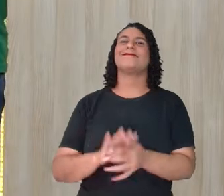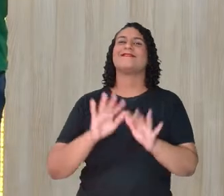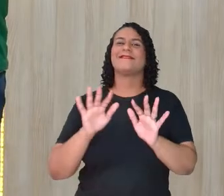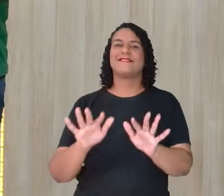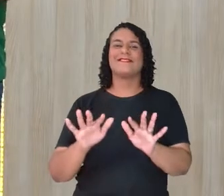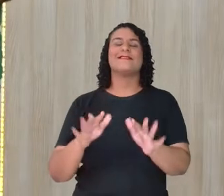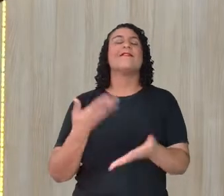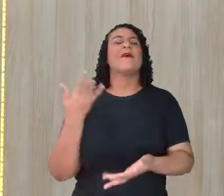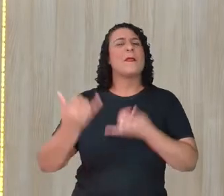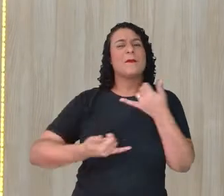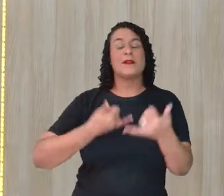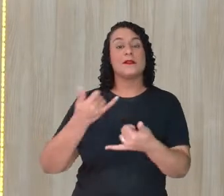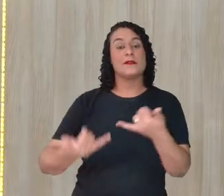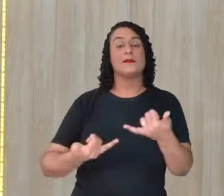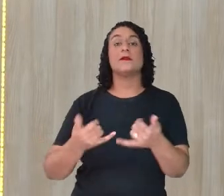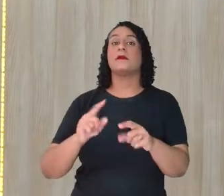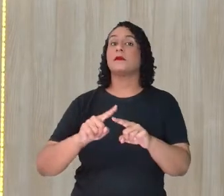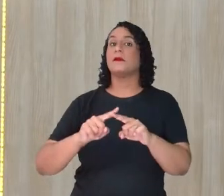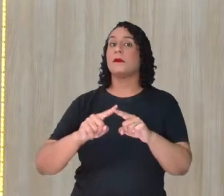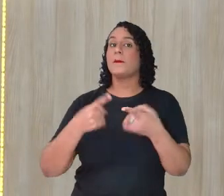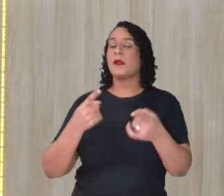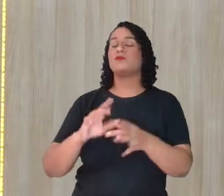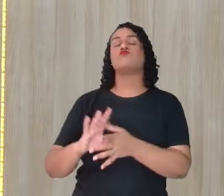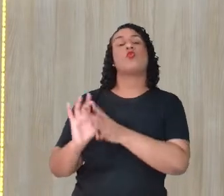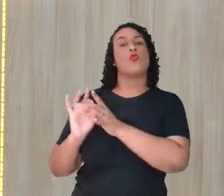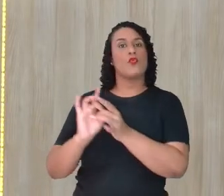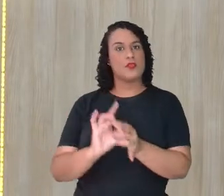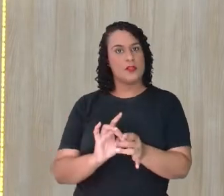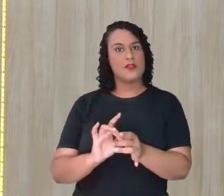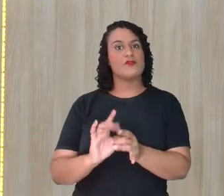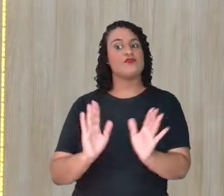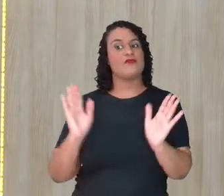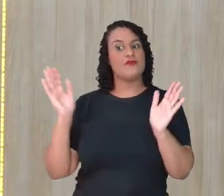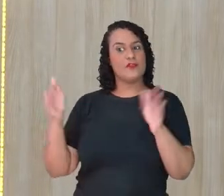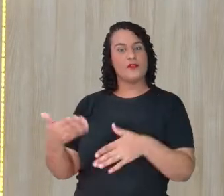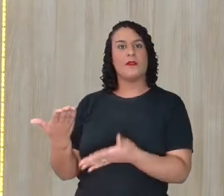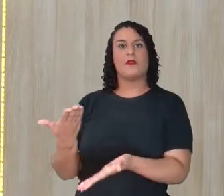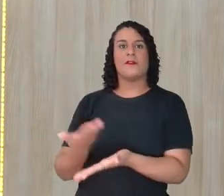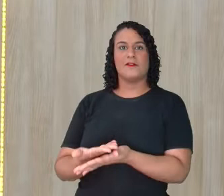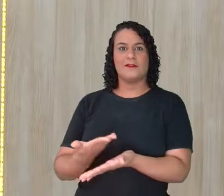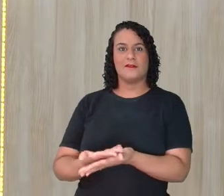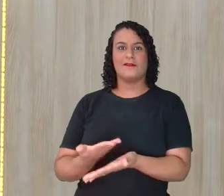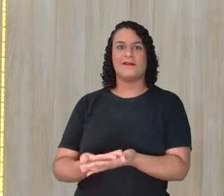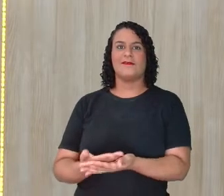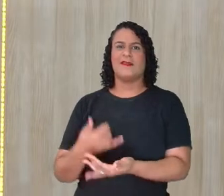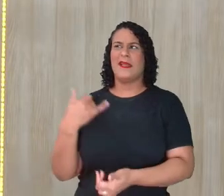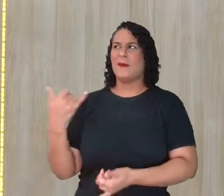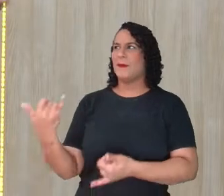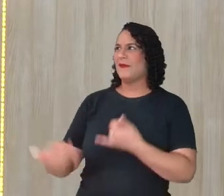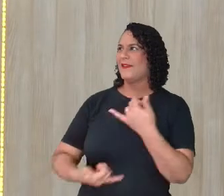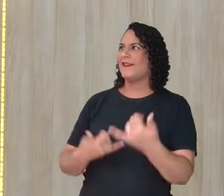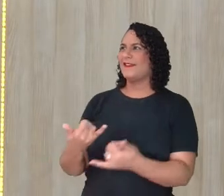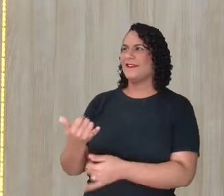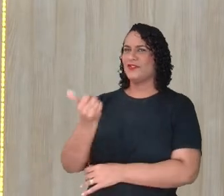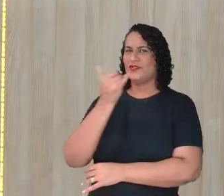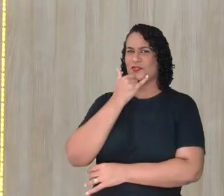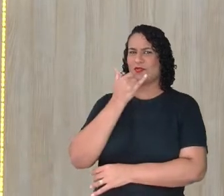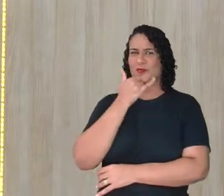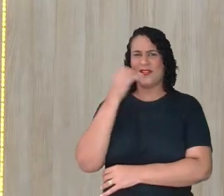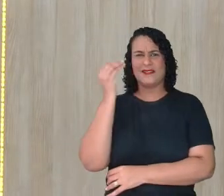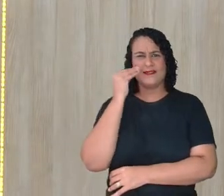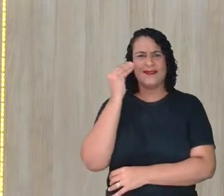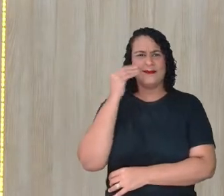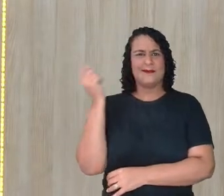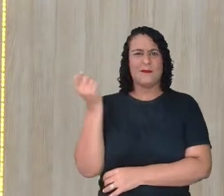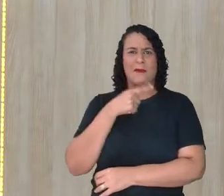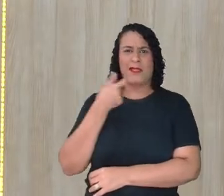aqui. Então, nesse sentido, vamos lá. Desculpa aí, a brincadeira não foi essa coisa toda, não. A gente Mas tenta fazer uma